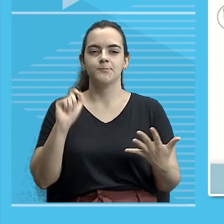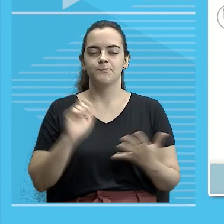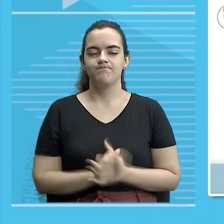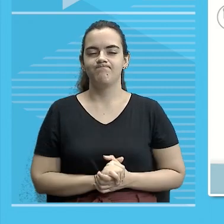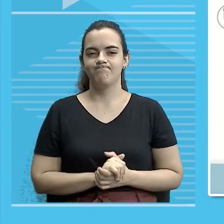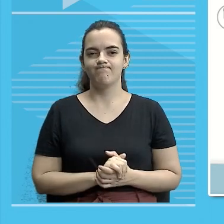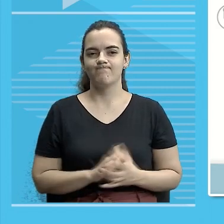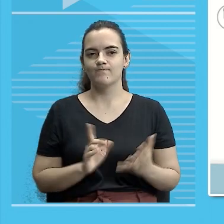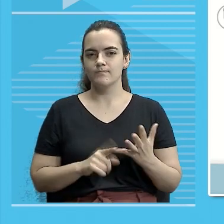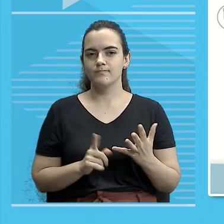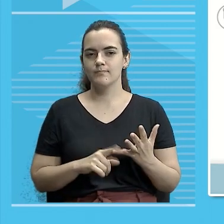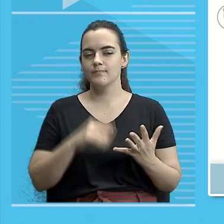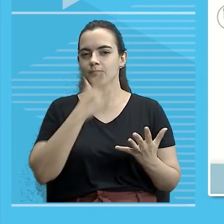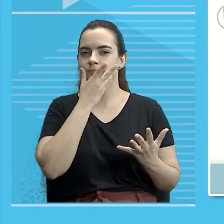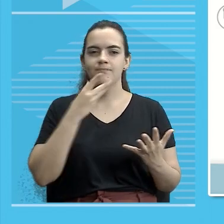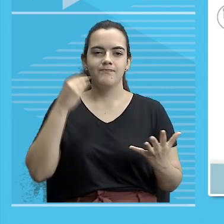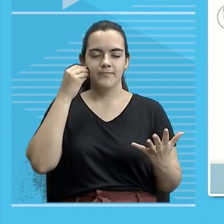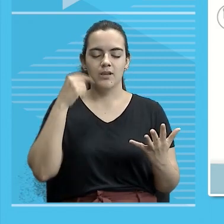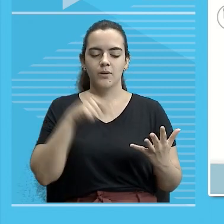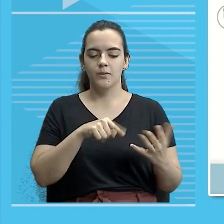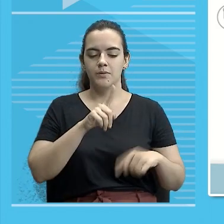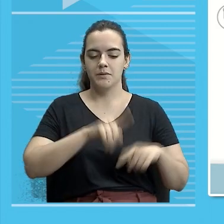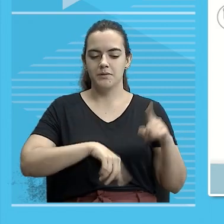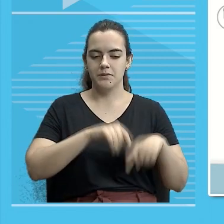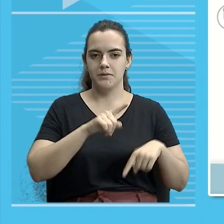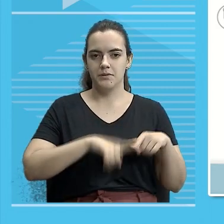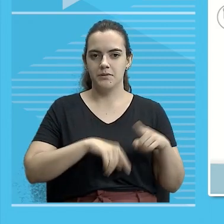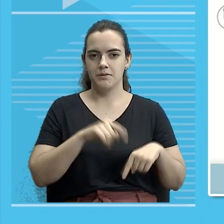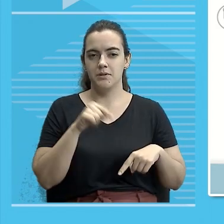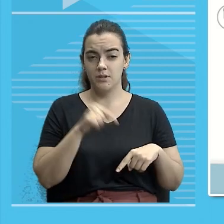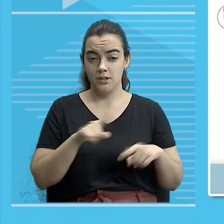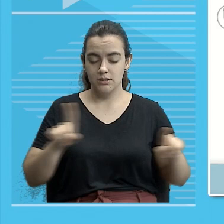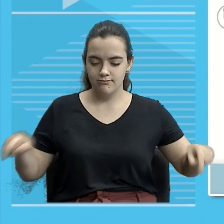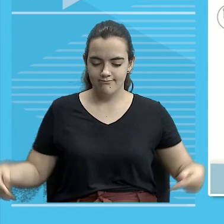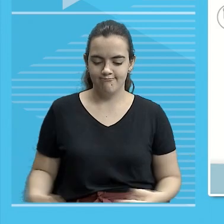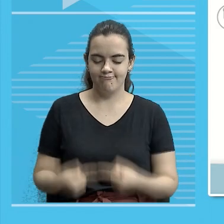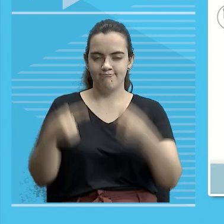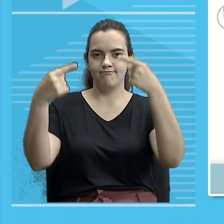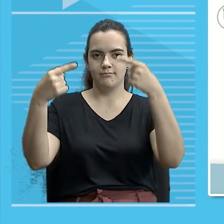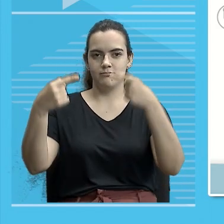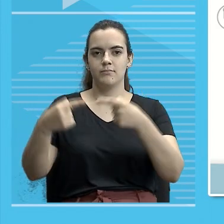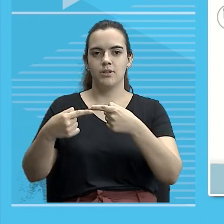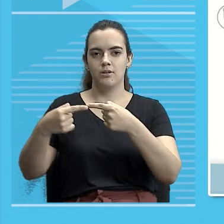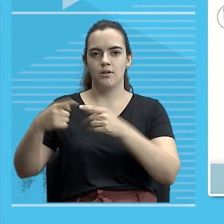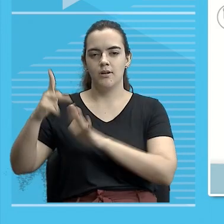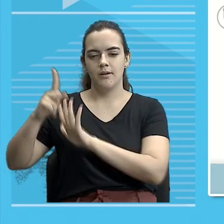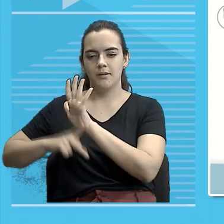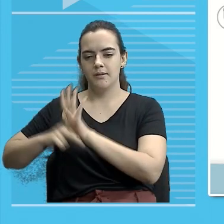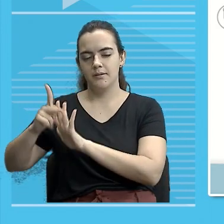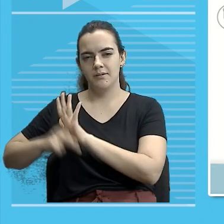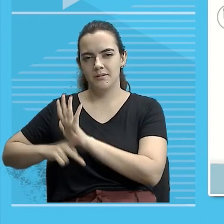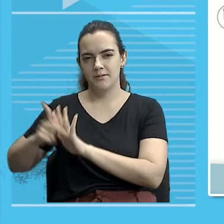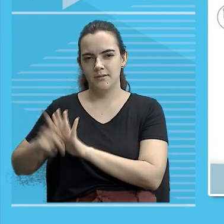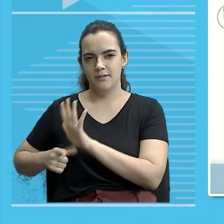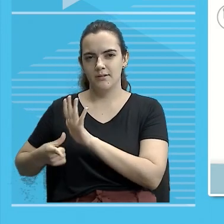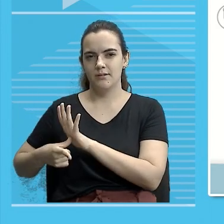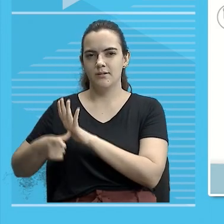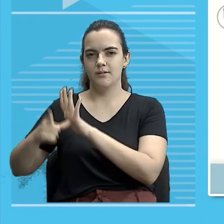em que o produto específico está de acordo com o projeto ou